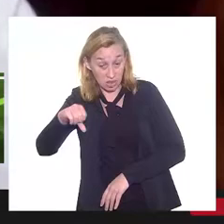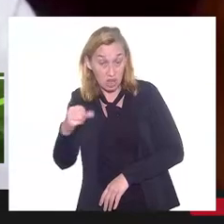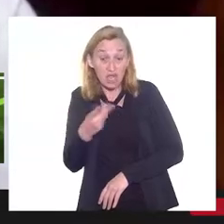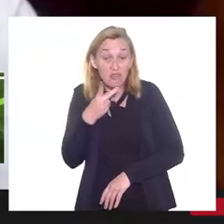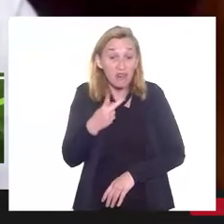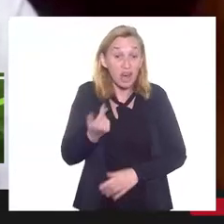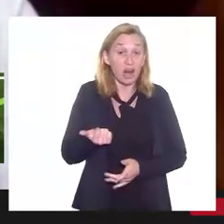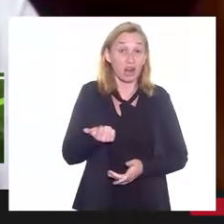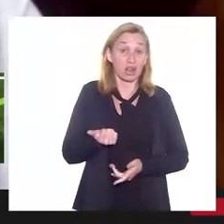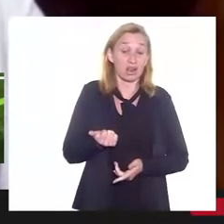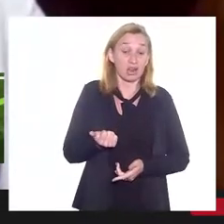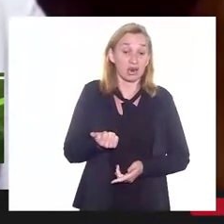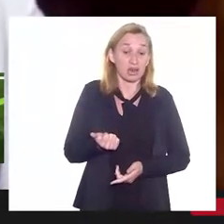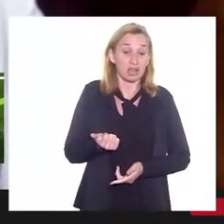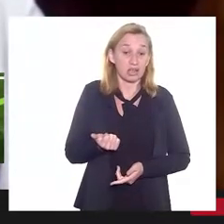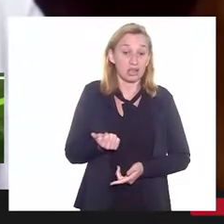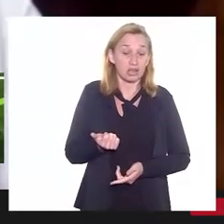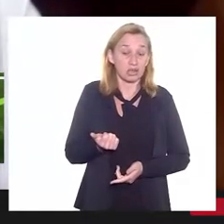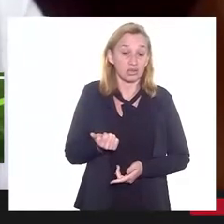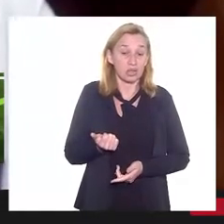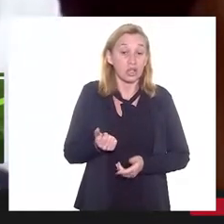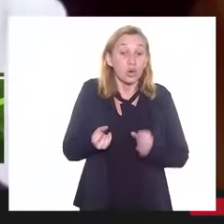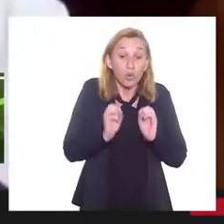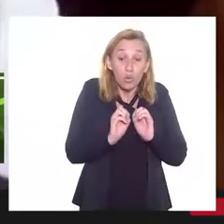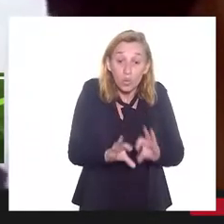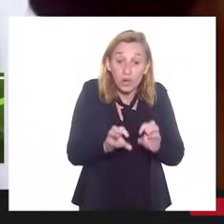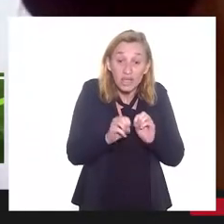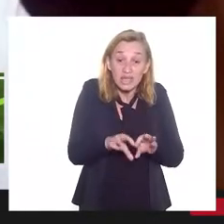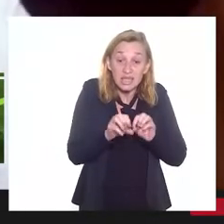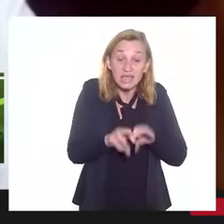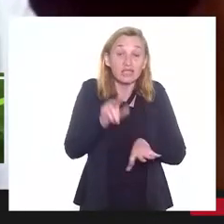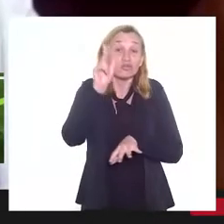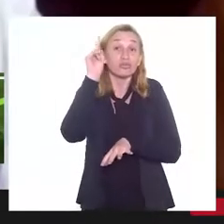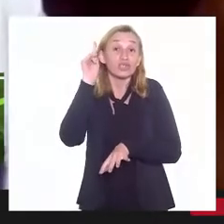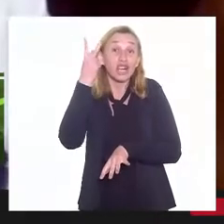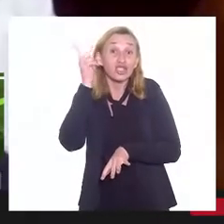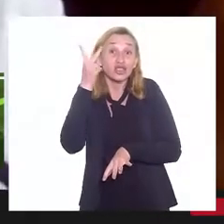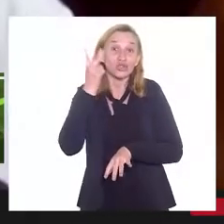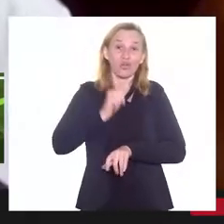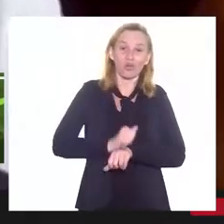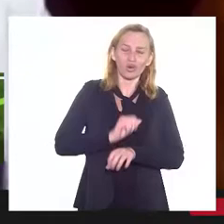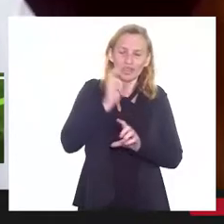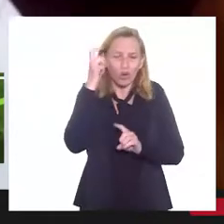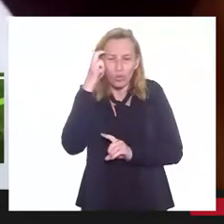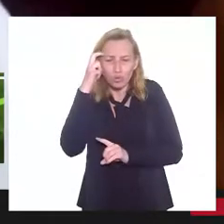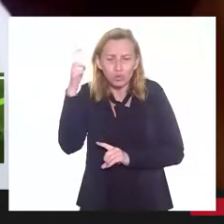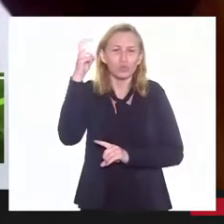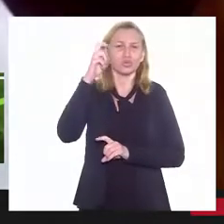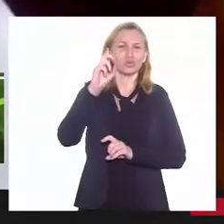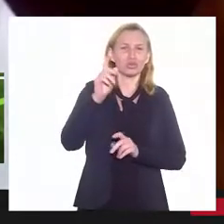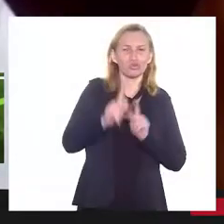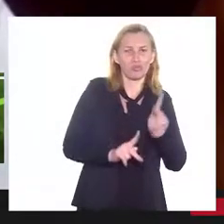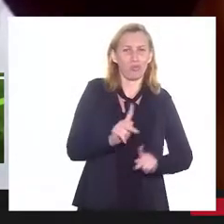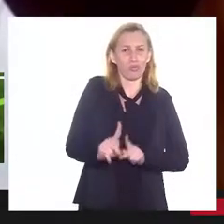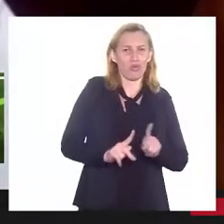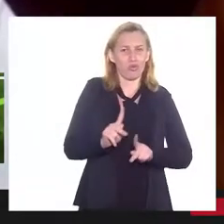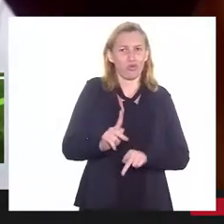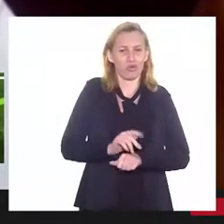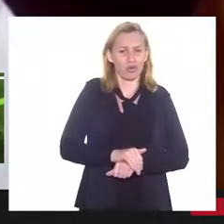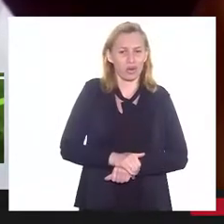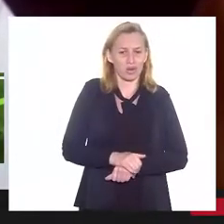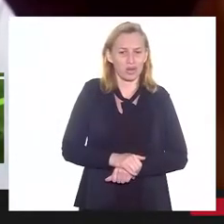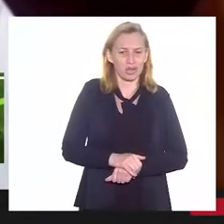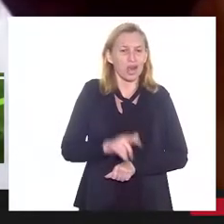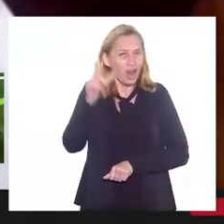sobre é o ensino da história e da cultura do povo